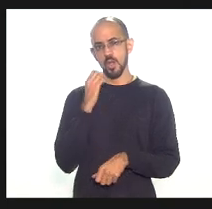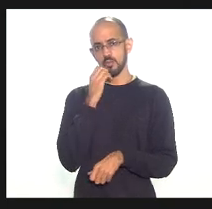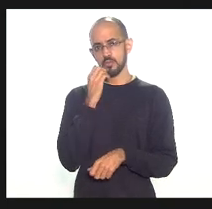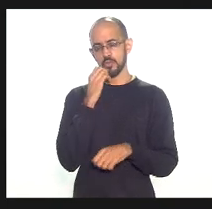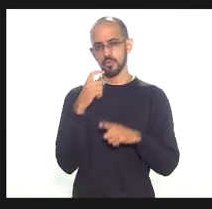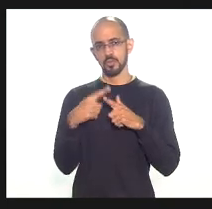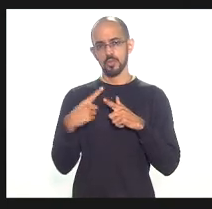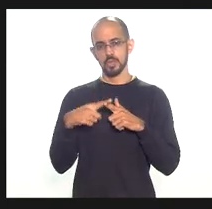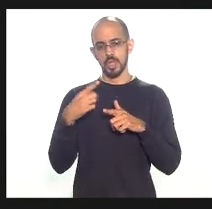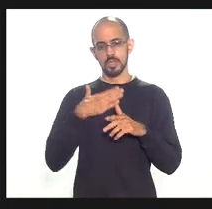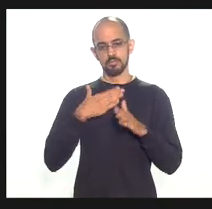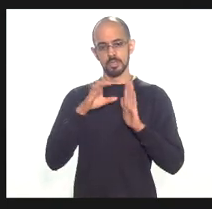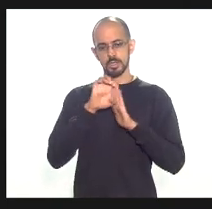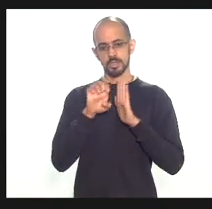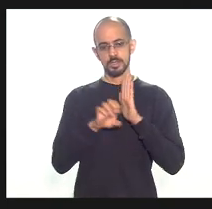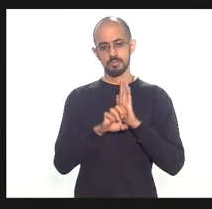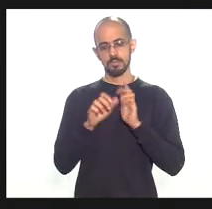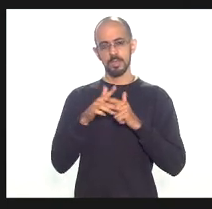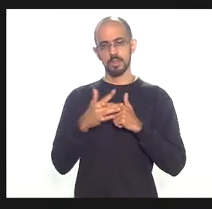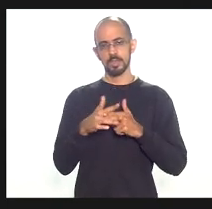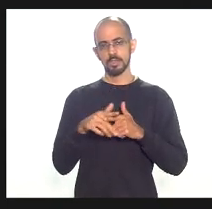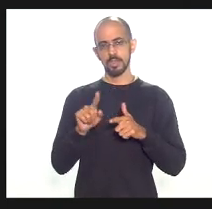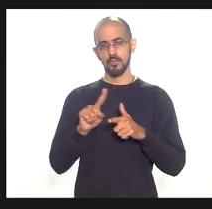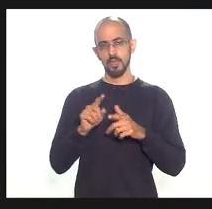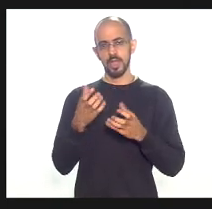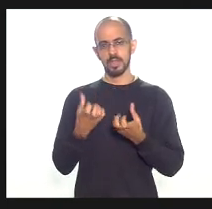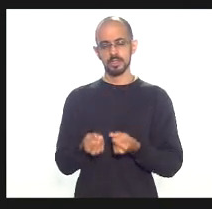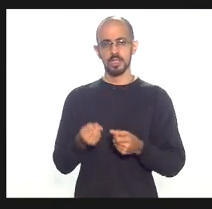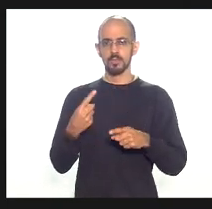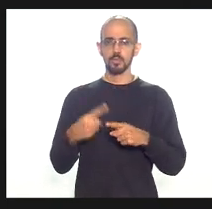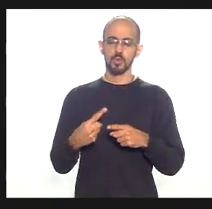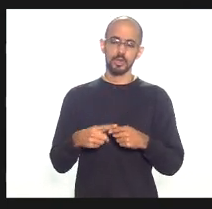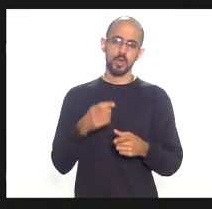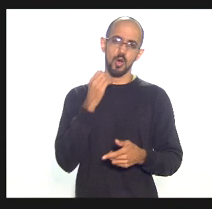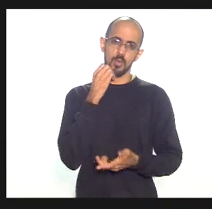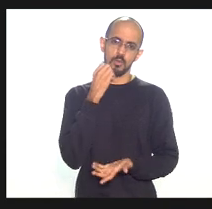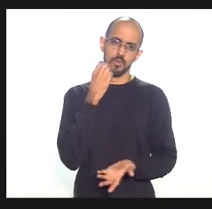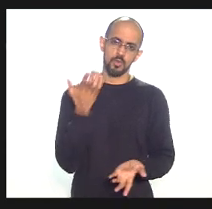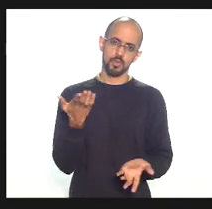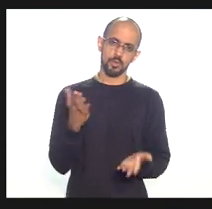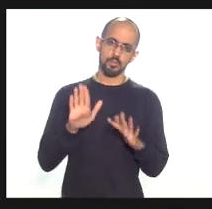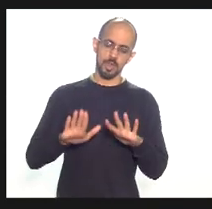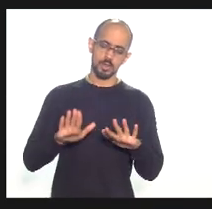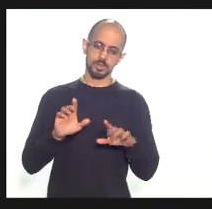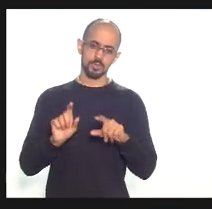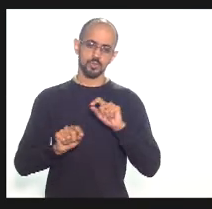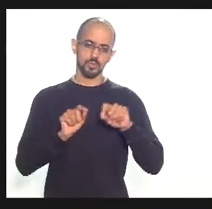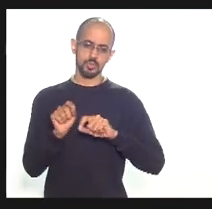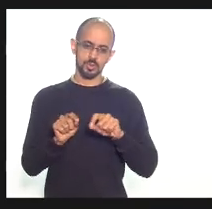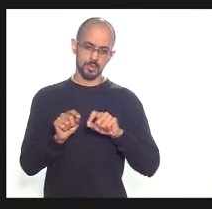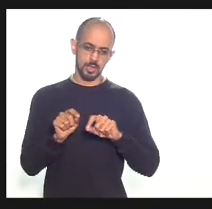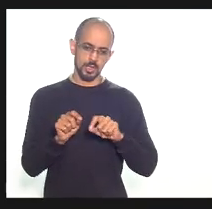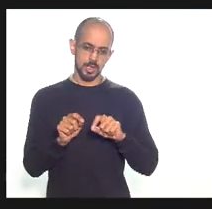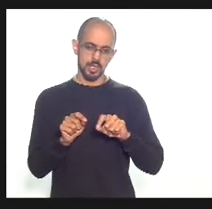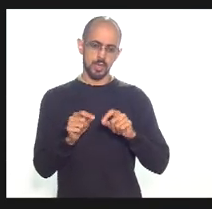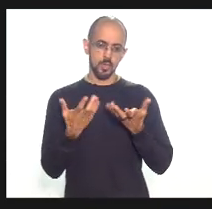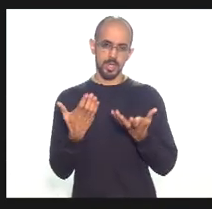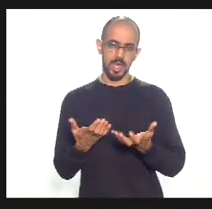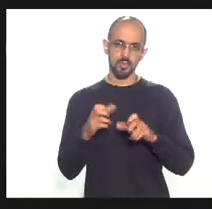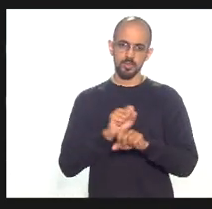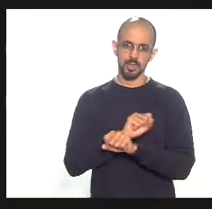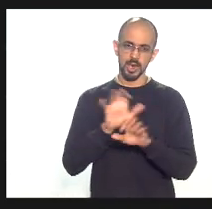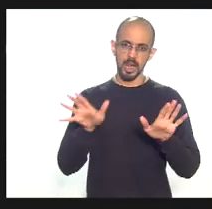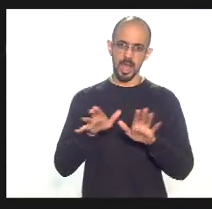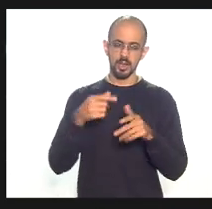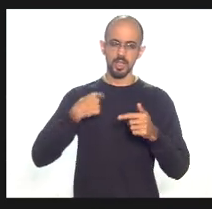minhas emendas não seriam aceitas isso é notório mas de qualquer forma eu quero deixar bem claro eu sou